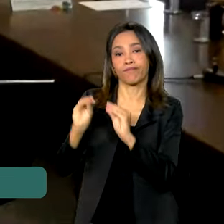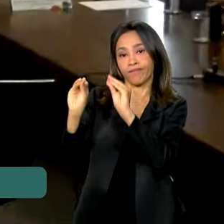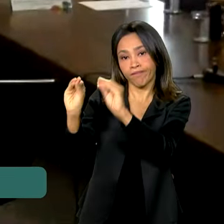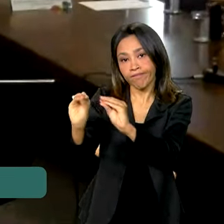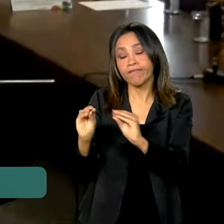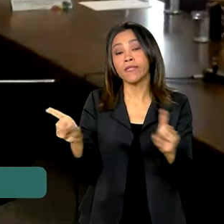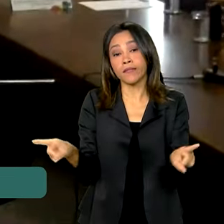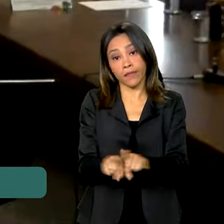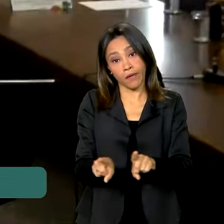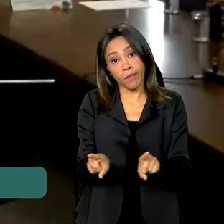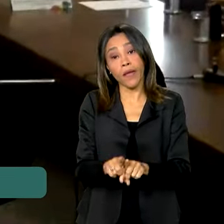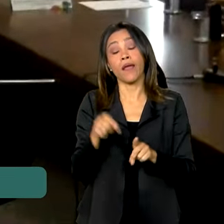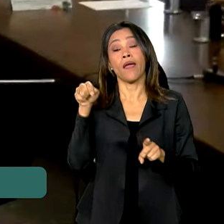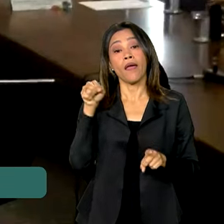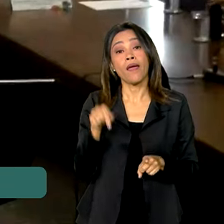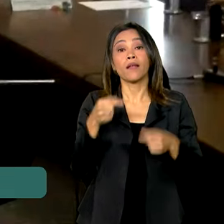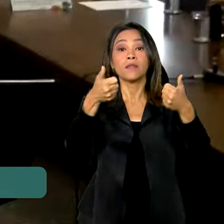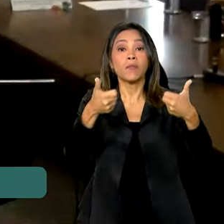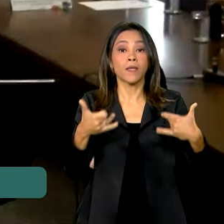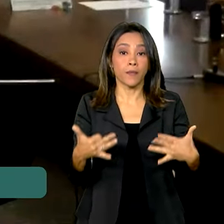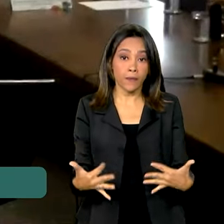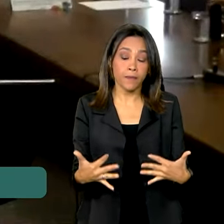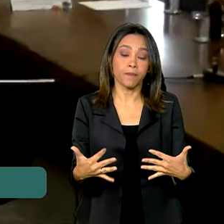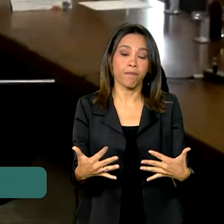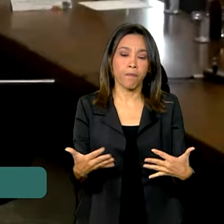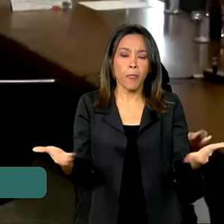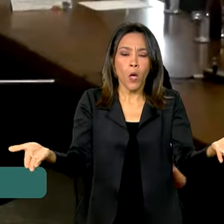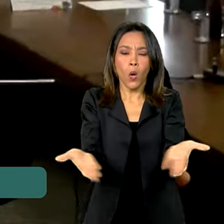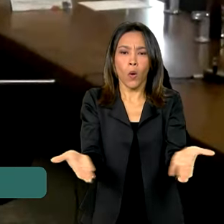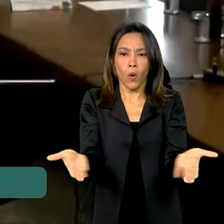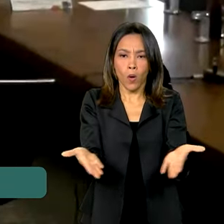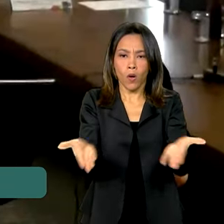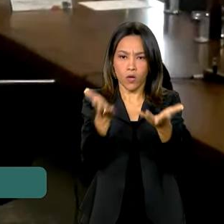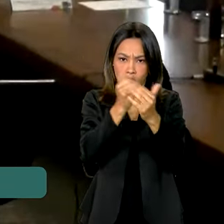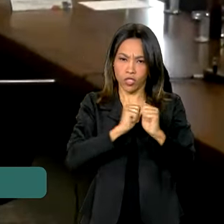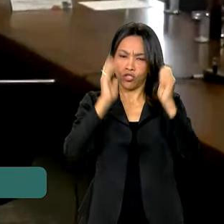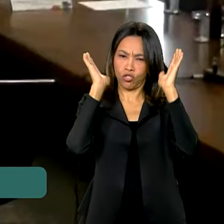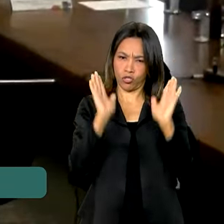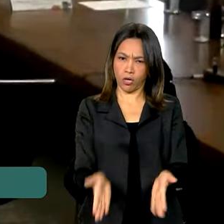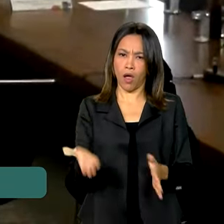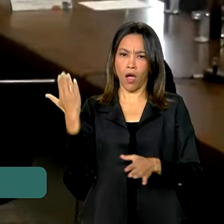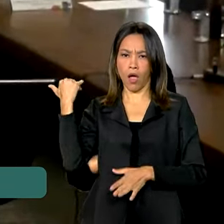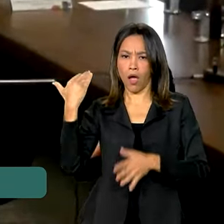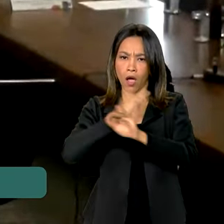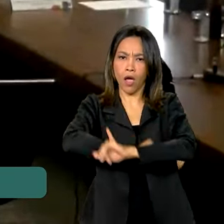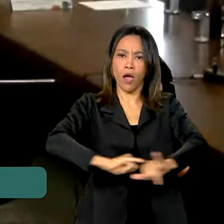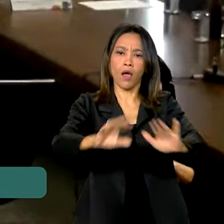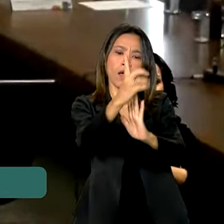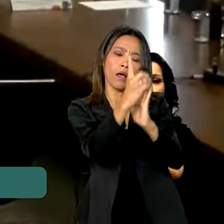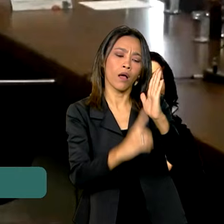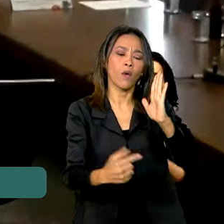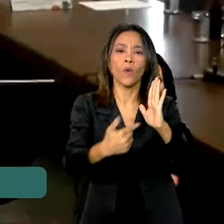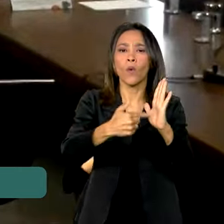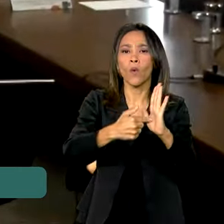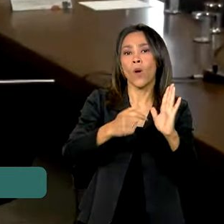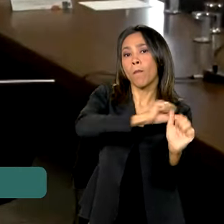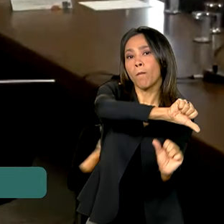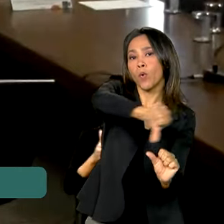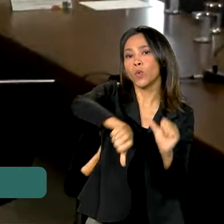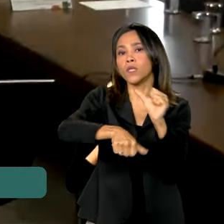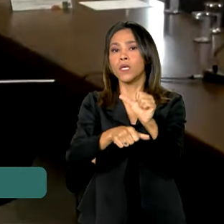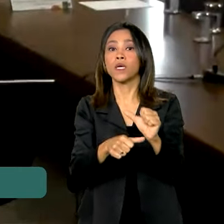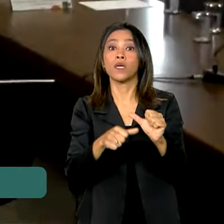também essa inovação. Hoje, saiu um decreto do presidente já prevendo uma alteração no edital.